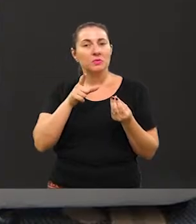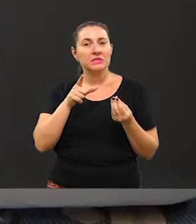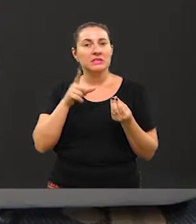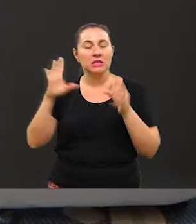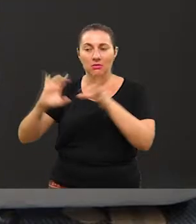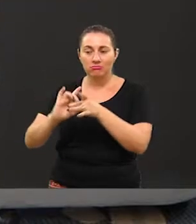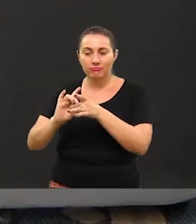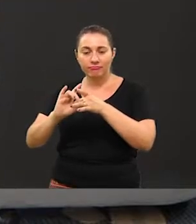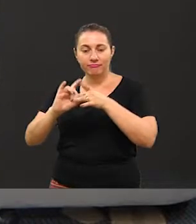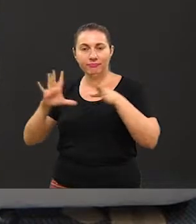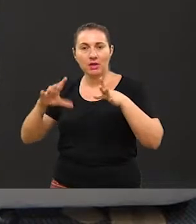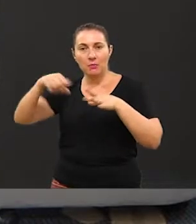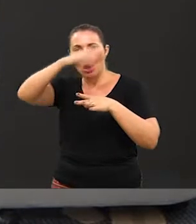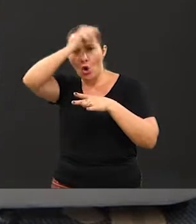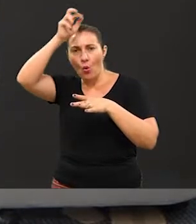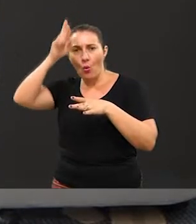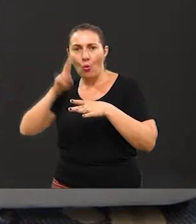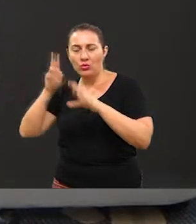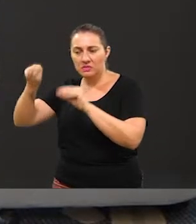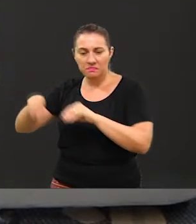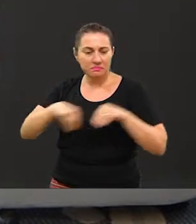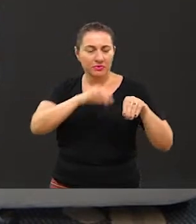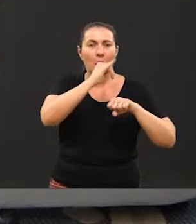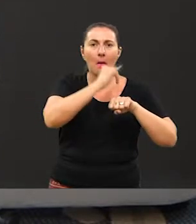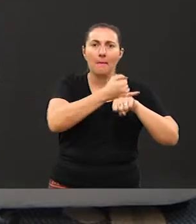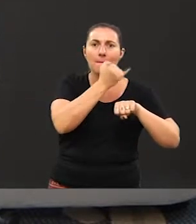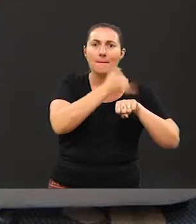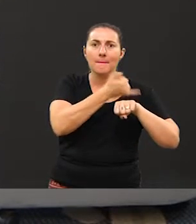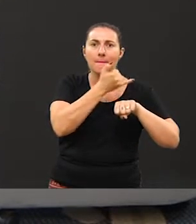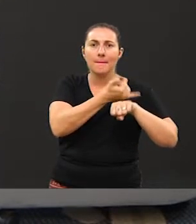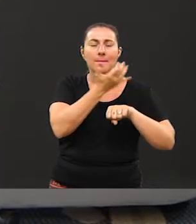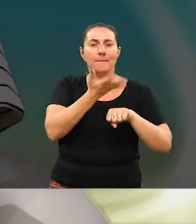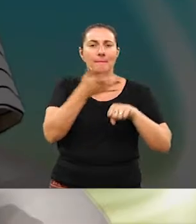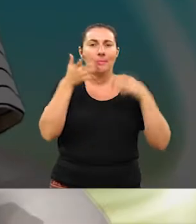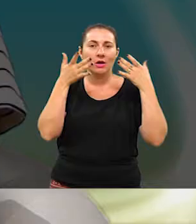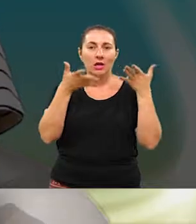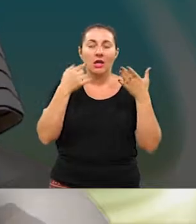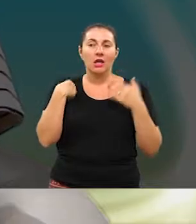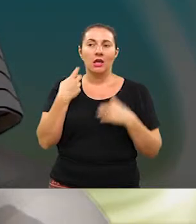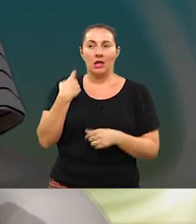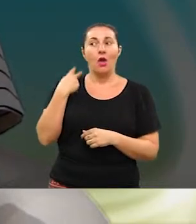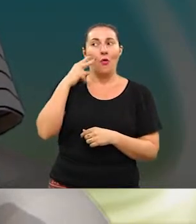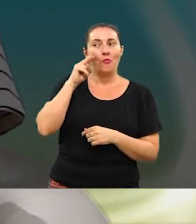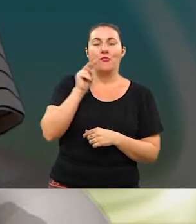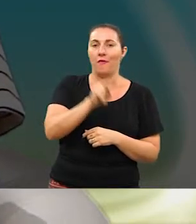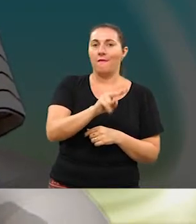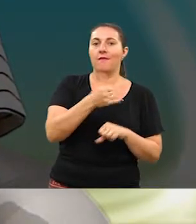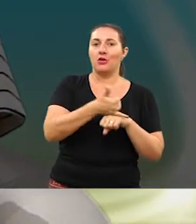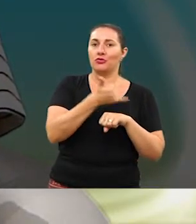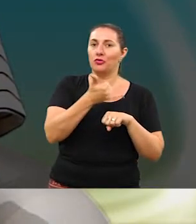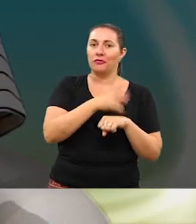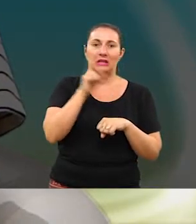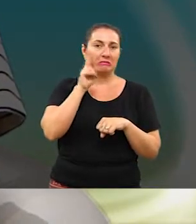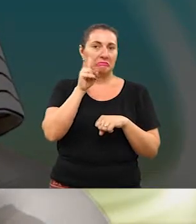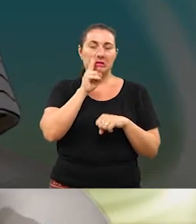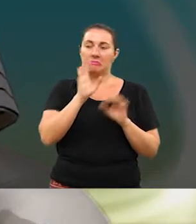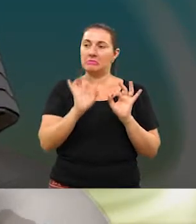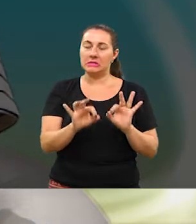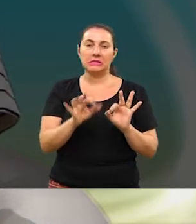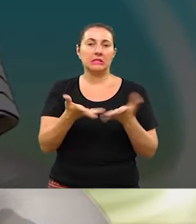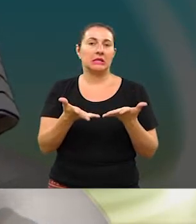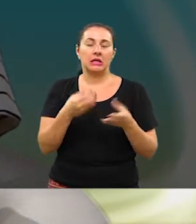que eles fizeram pra desvincular ou trazer a escola do balé Bolshoi aqui? Olha, eu fui visitar o Bolshoi lá em Joinville, mas eu não me